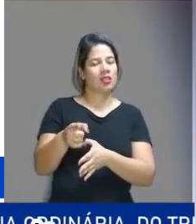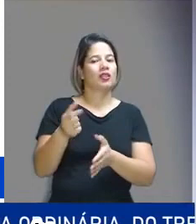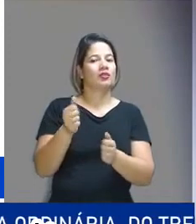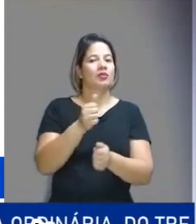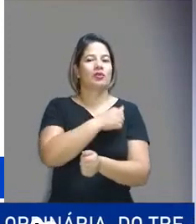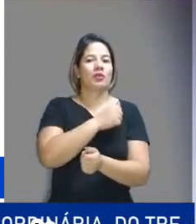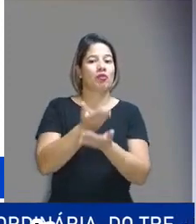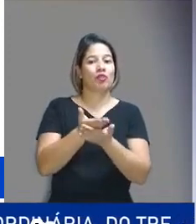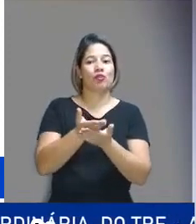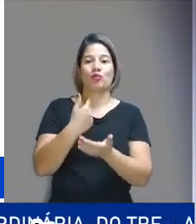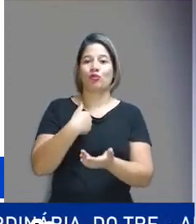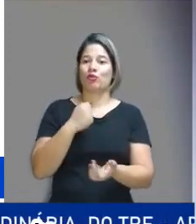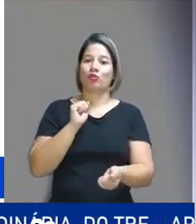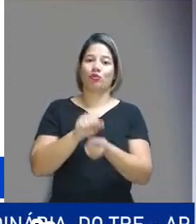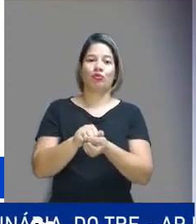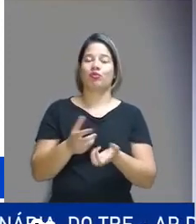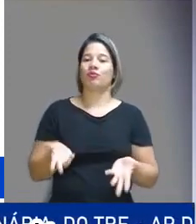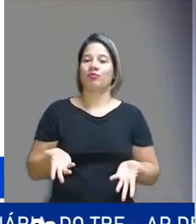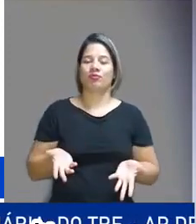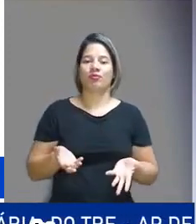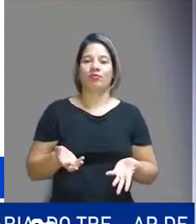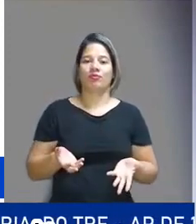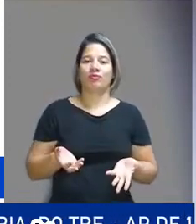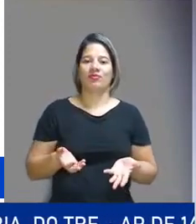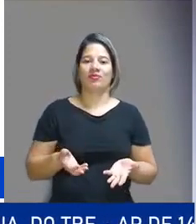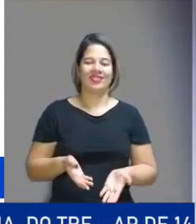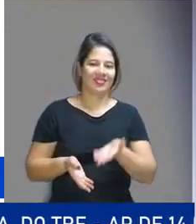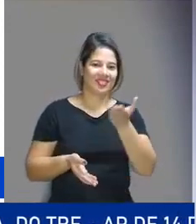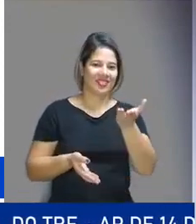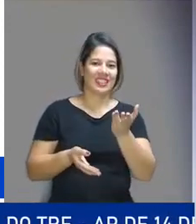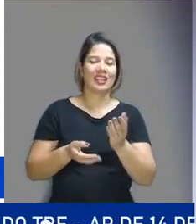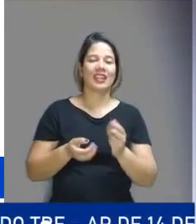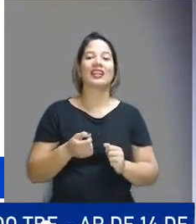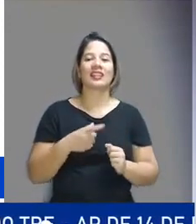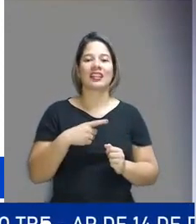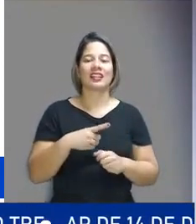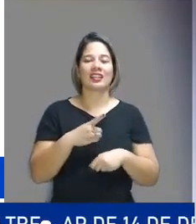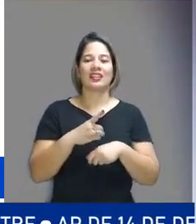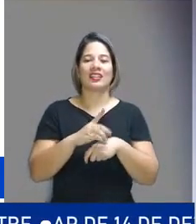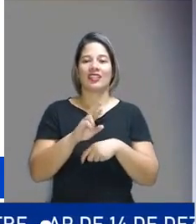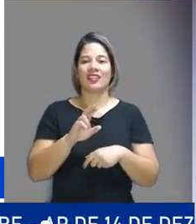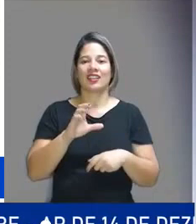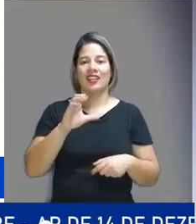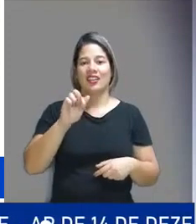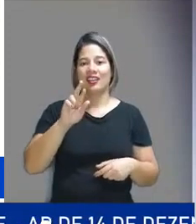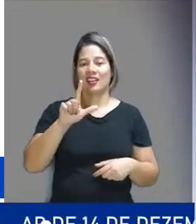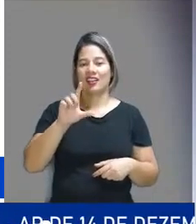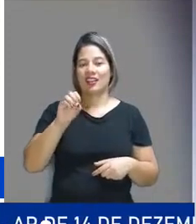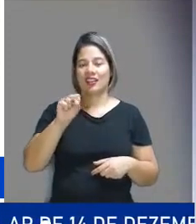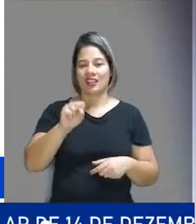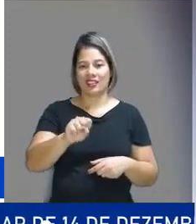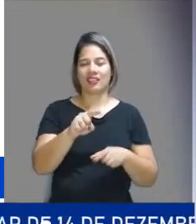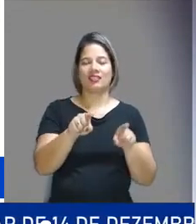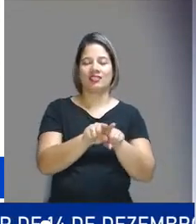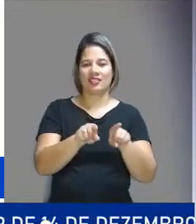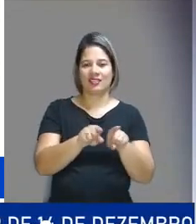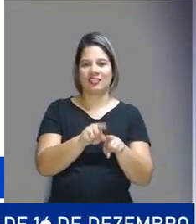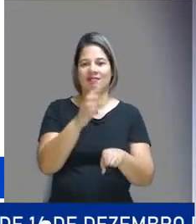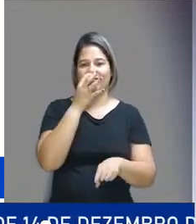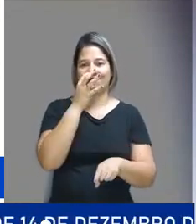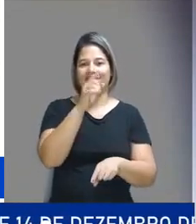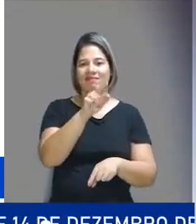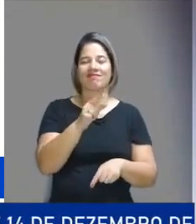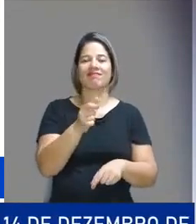Penal, então o Carlos Fernando foi uma dessas vítimas. E um excepcional aluno, sempre muito respeitado